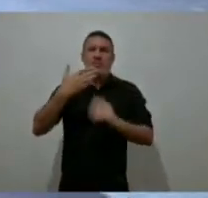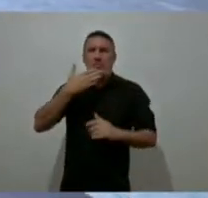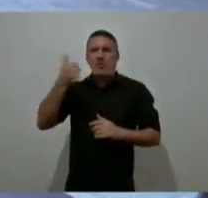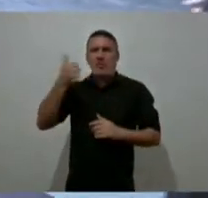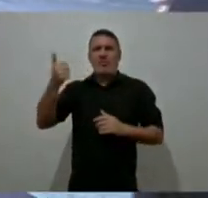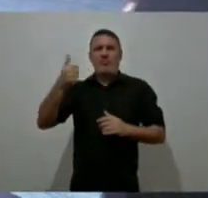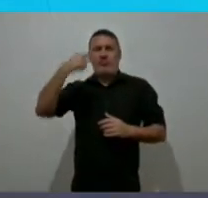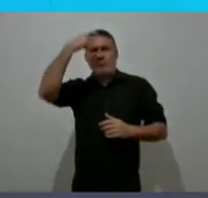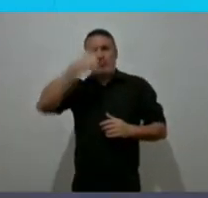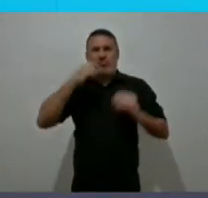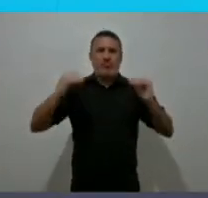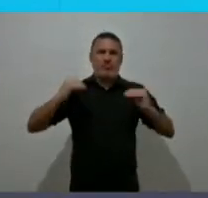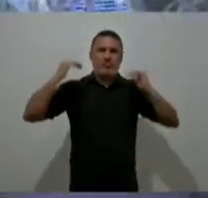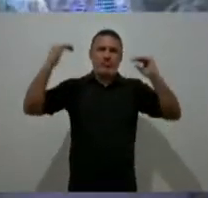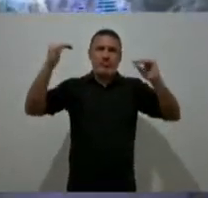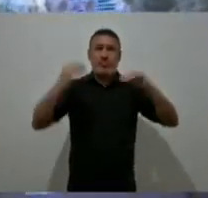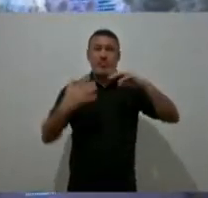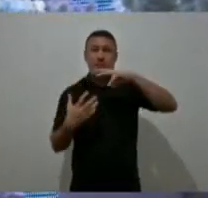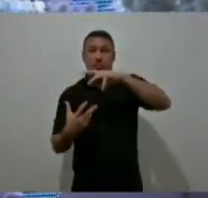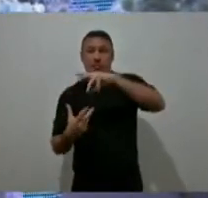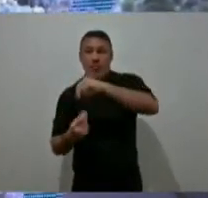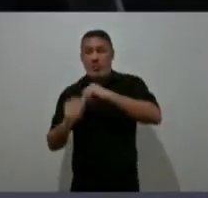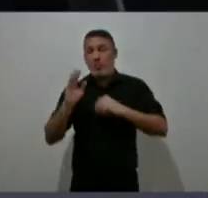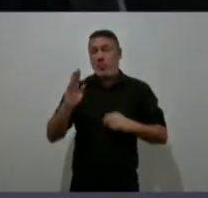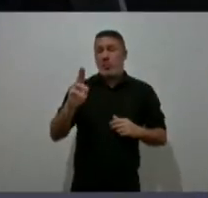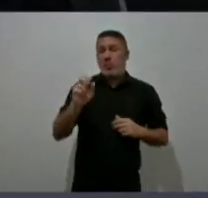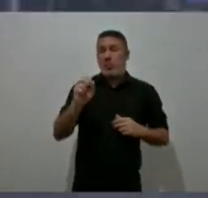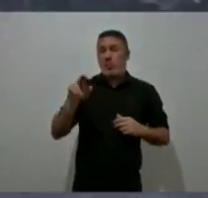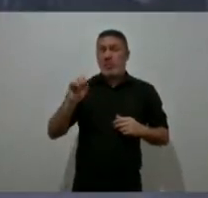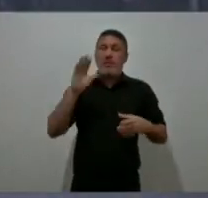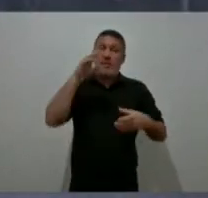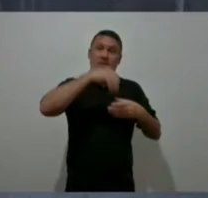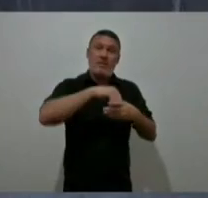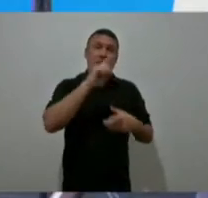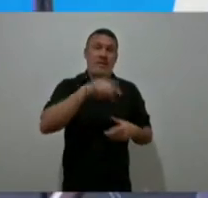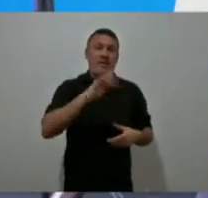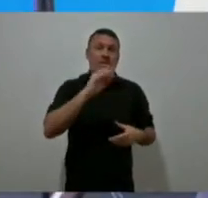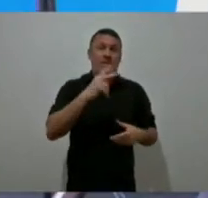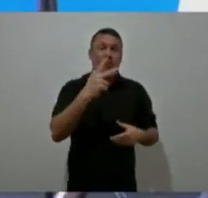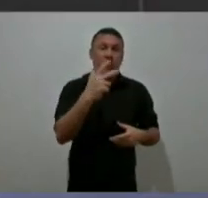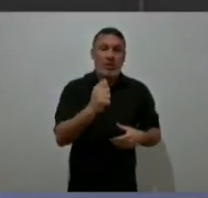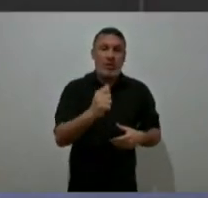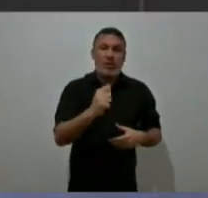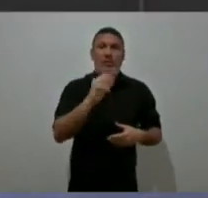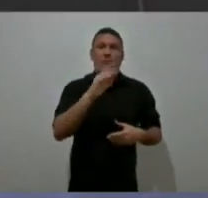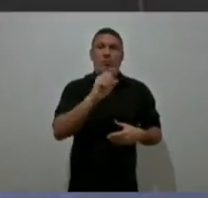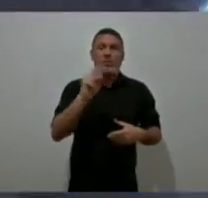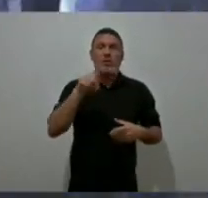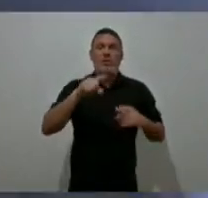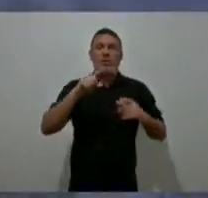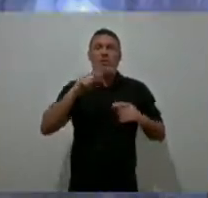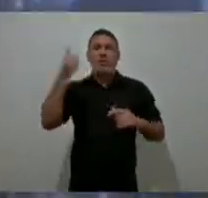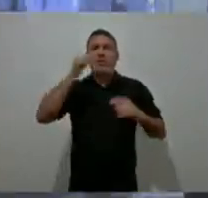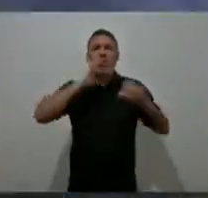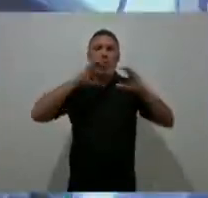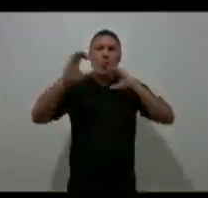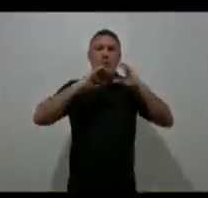Mundo Business é parte do Folha Business, a maior plataforma de comunicação sobre negócios do Espírito Santo.